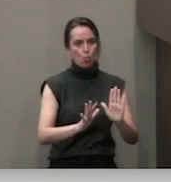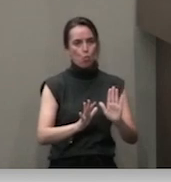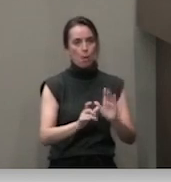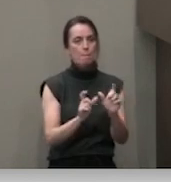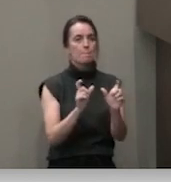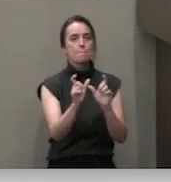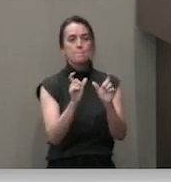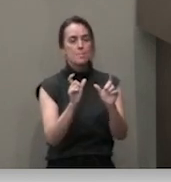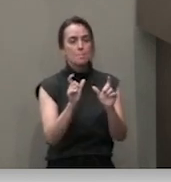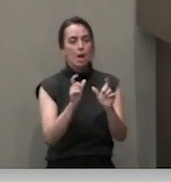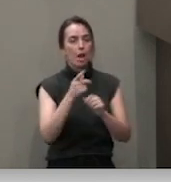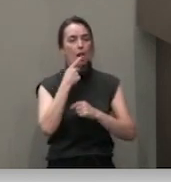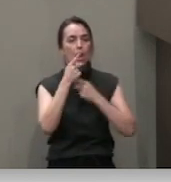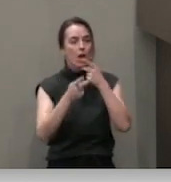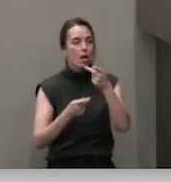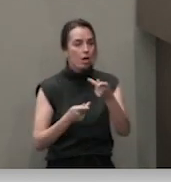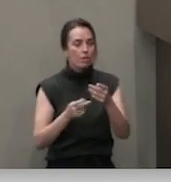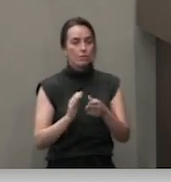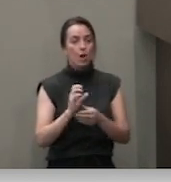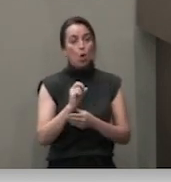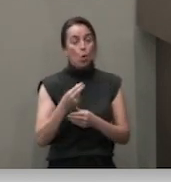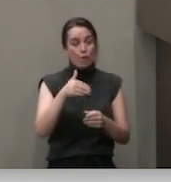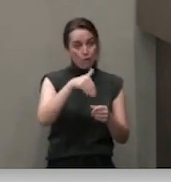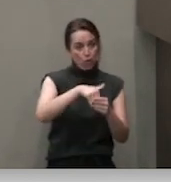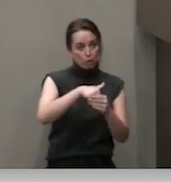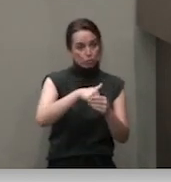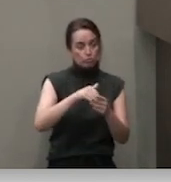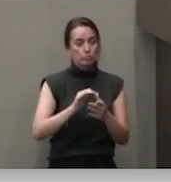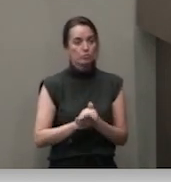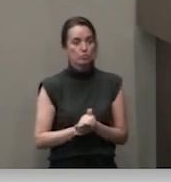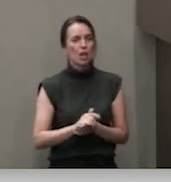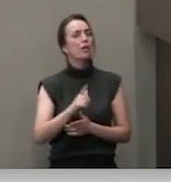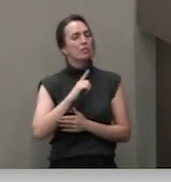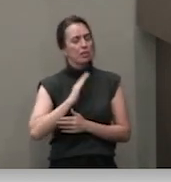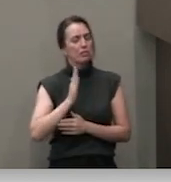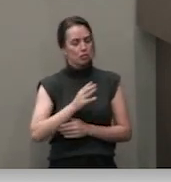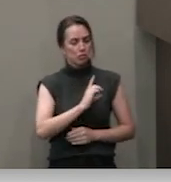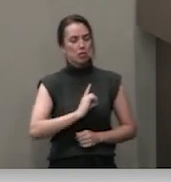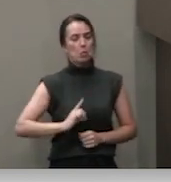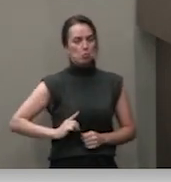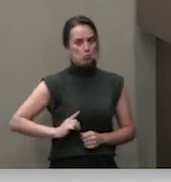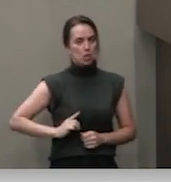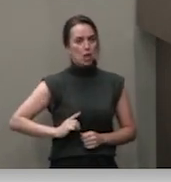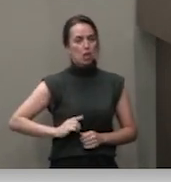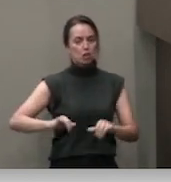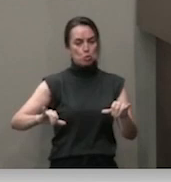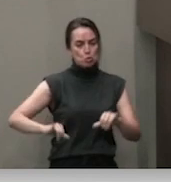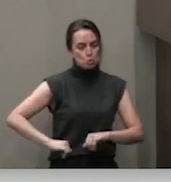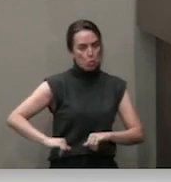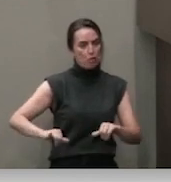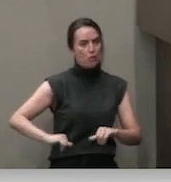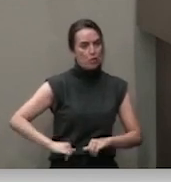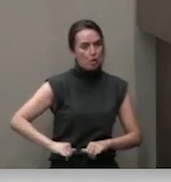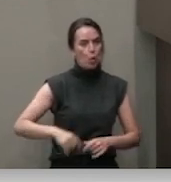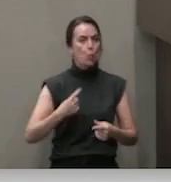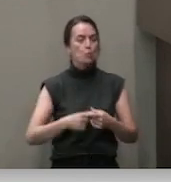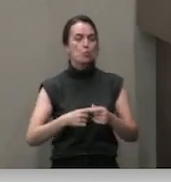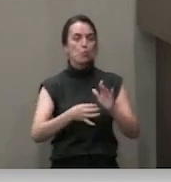então nós tivemos aí Alguns deputados que já foram penalizados né Eh tiveram falas